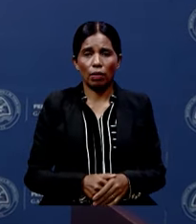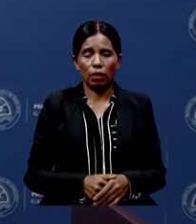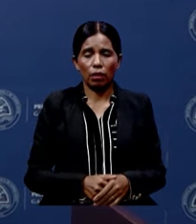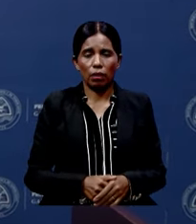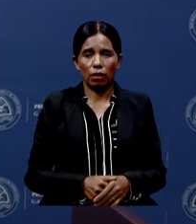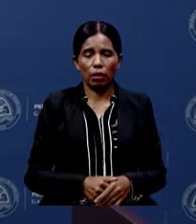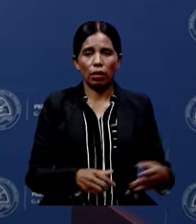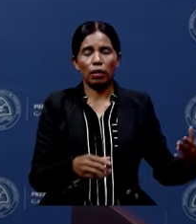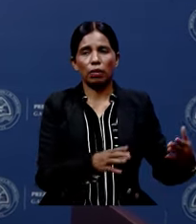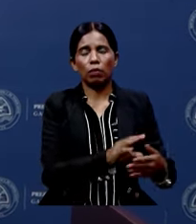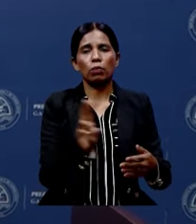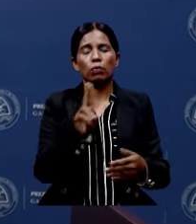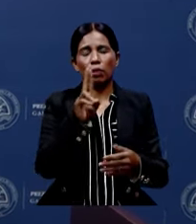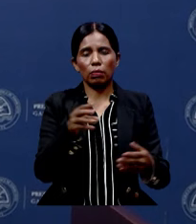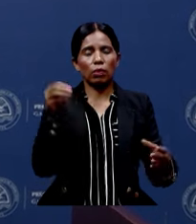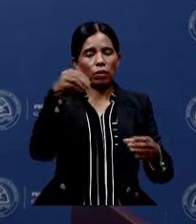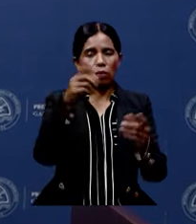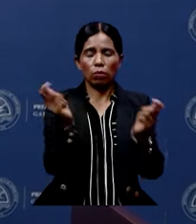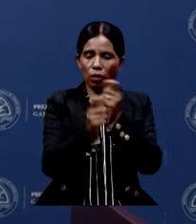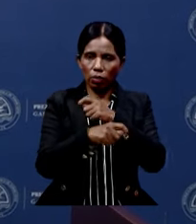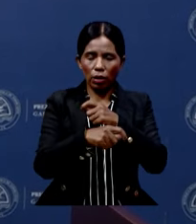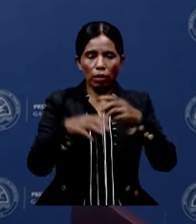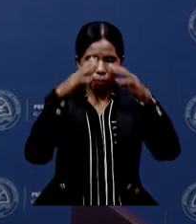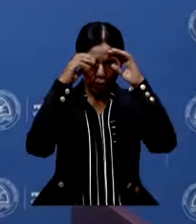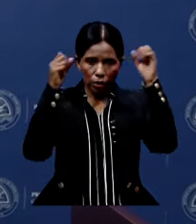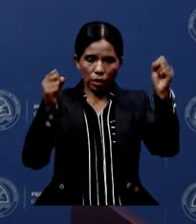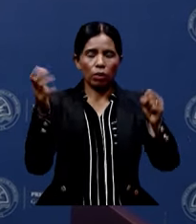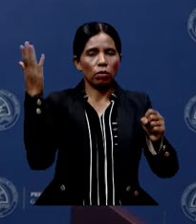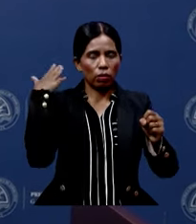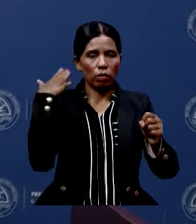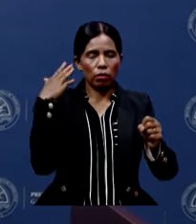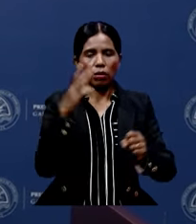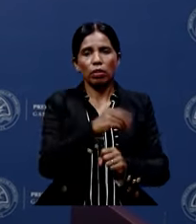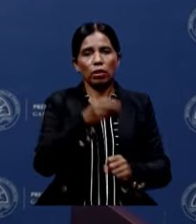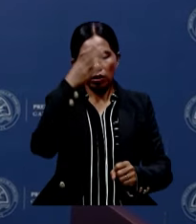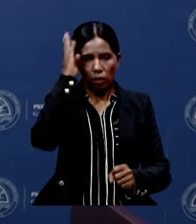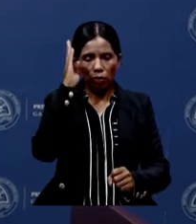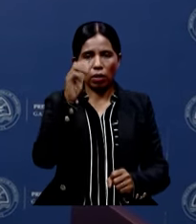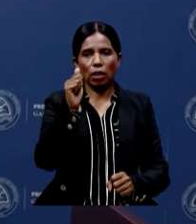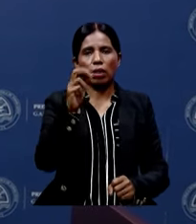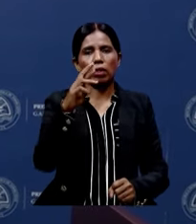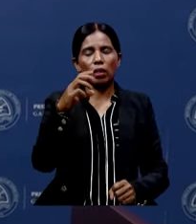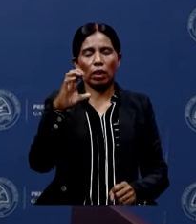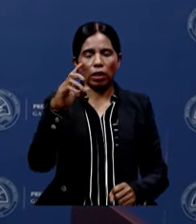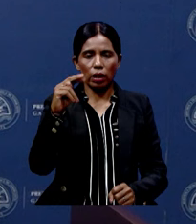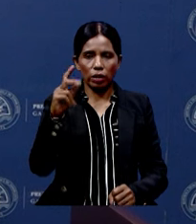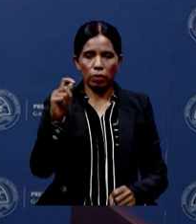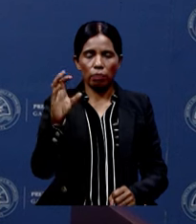ocupa fali Fátima B. Presidente se senti, senhora Senebano, o lugar ocupa.